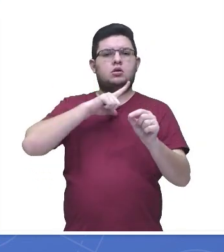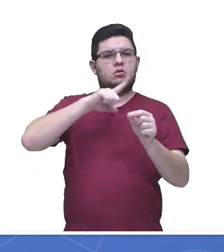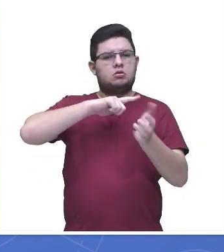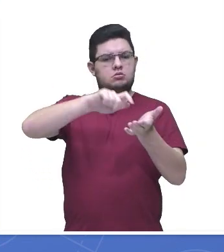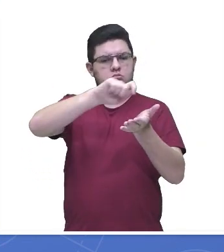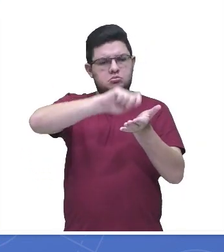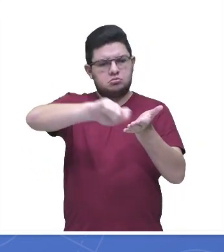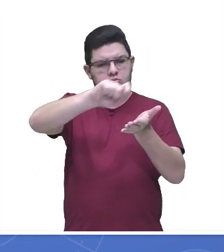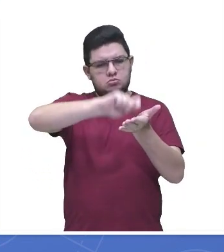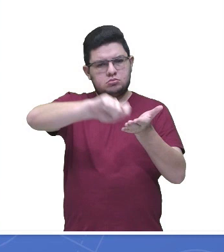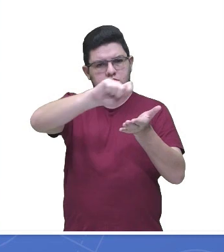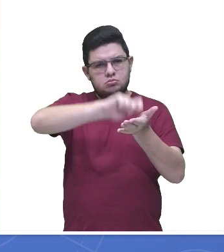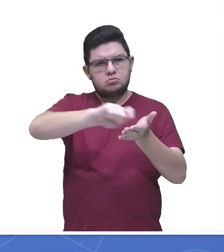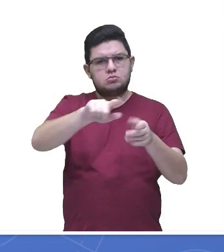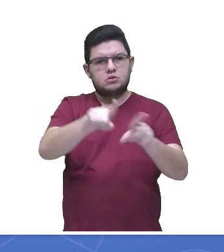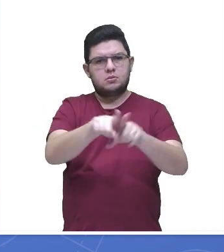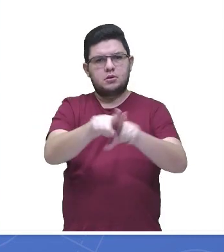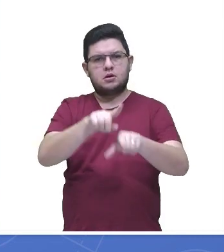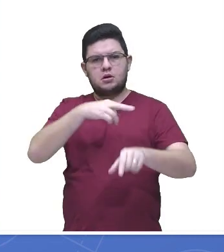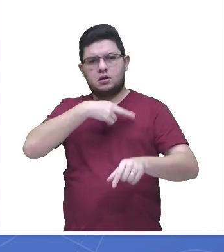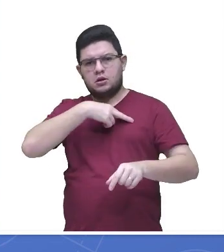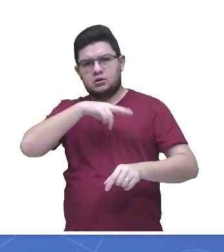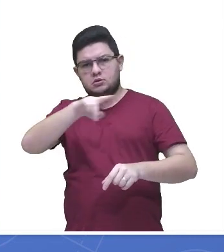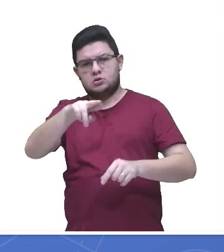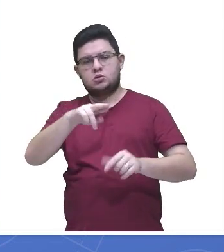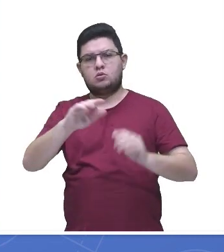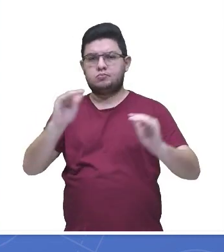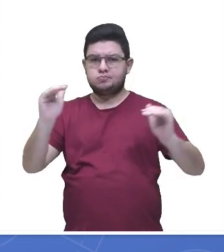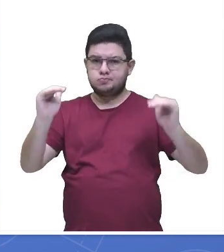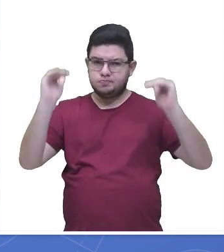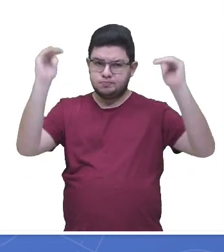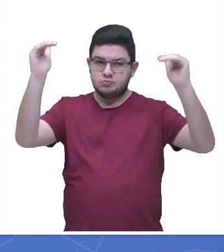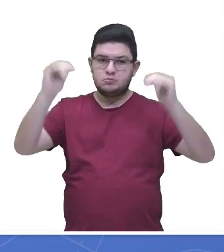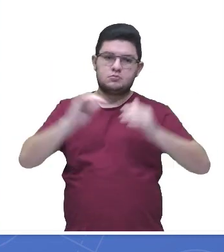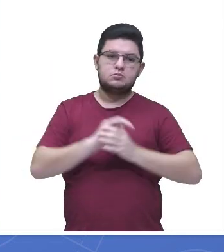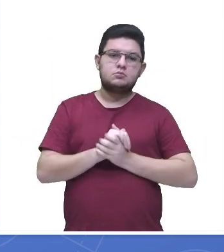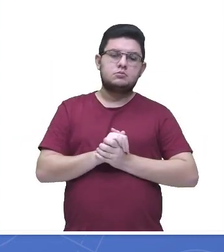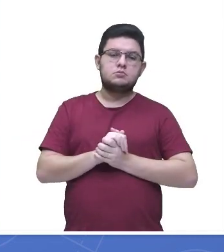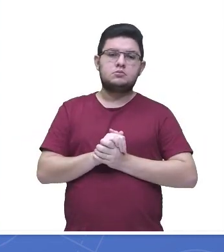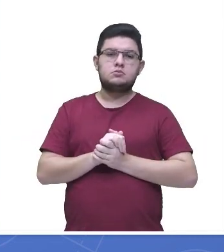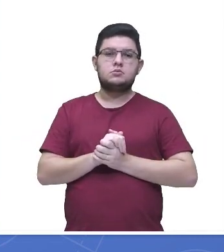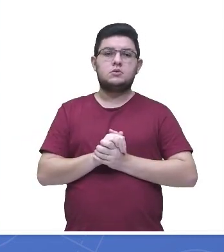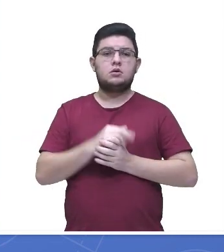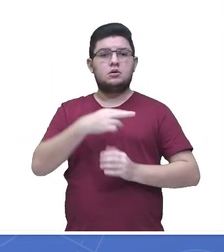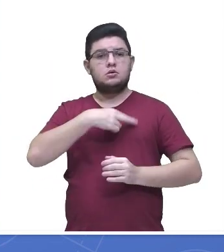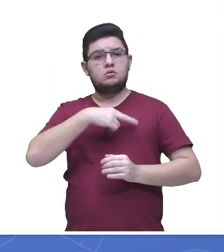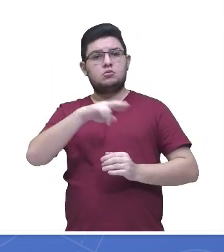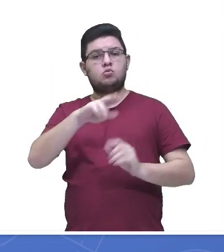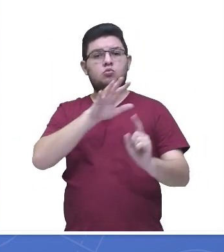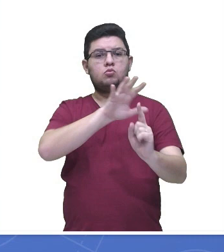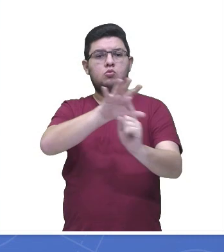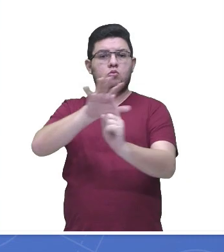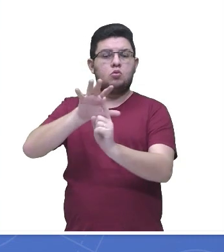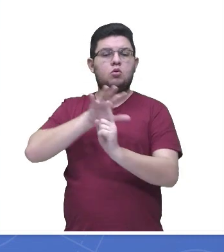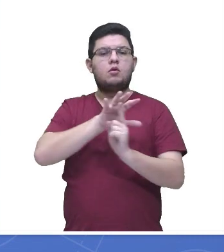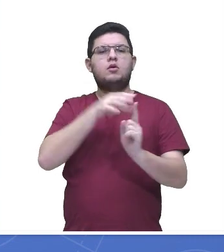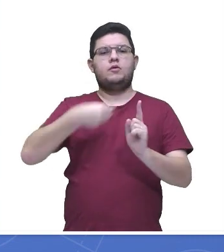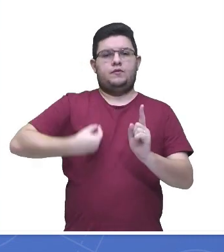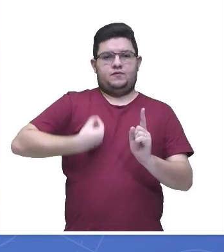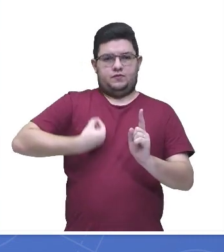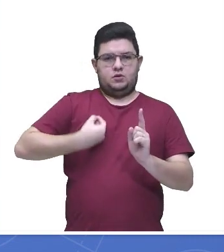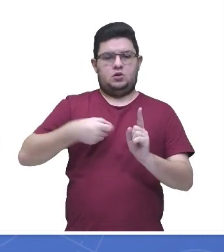pela religião. Ela foi capaz de determinar o modo de vida nas relações sociais e